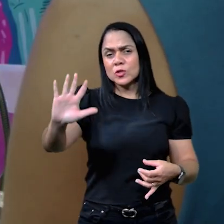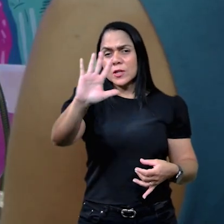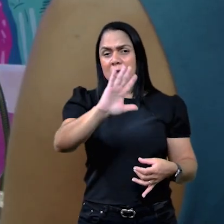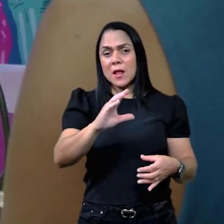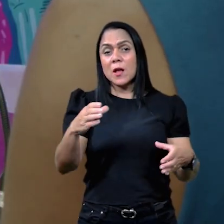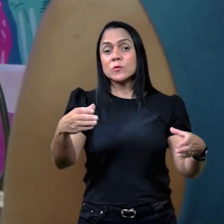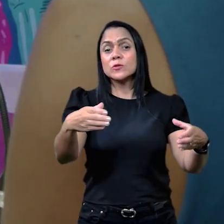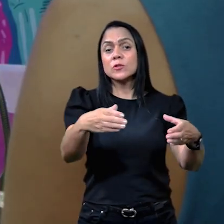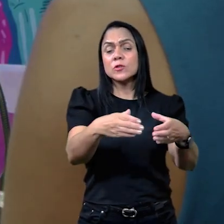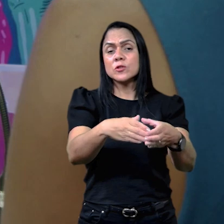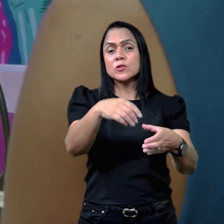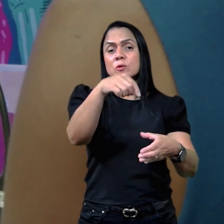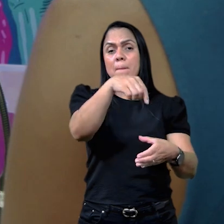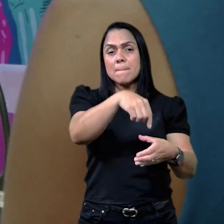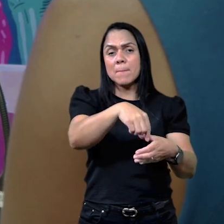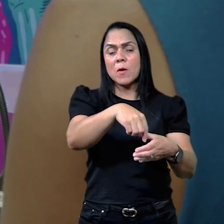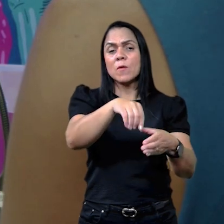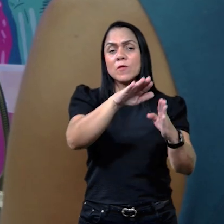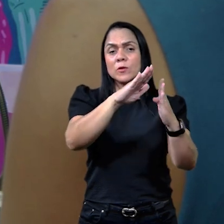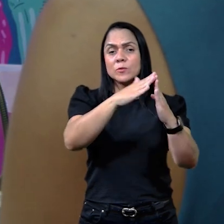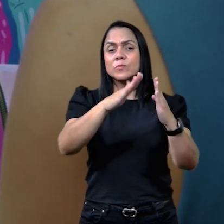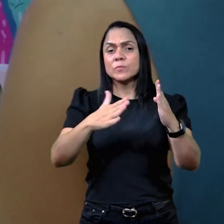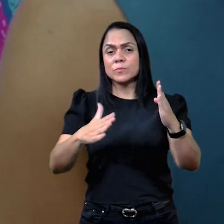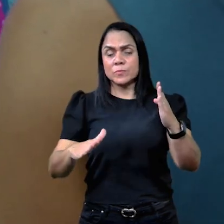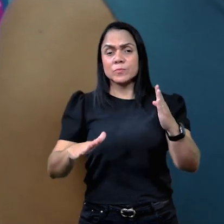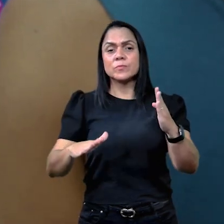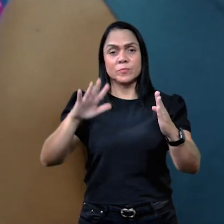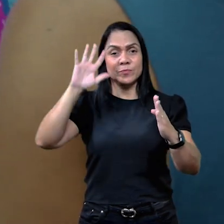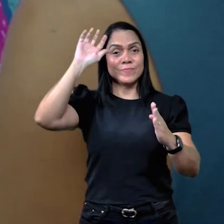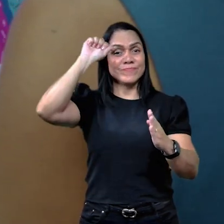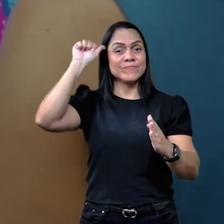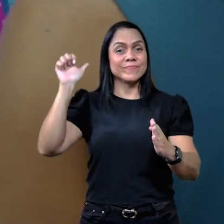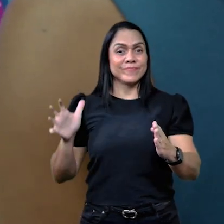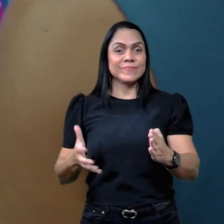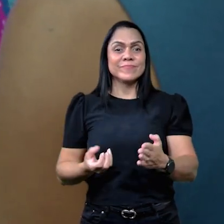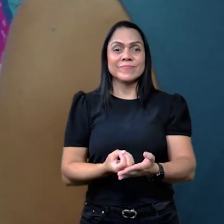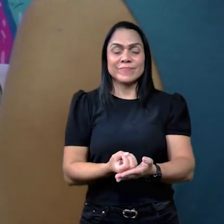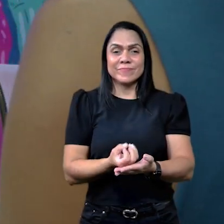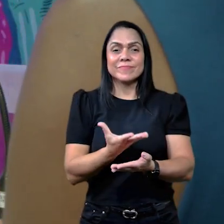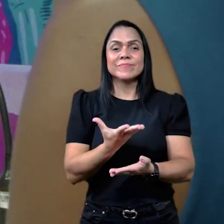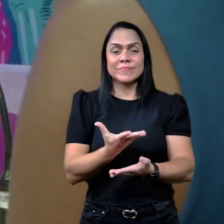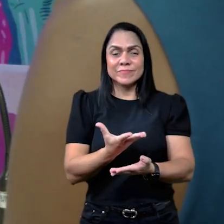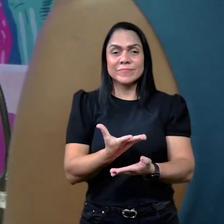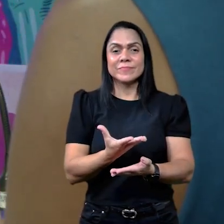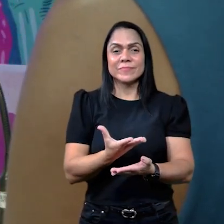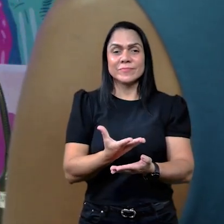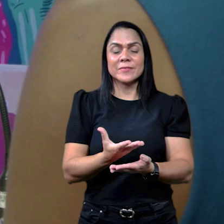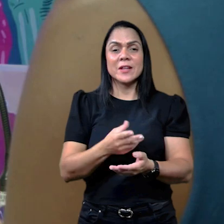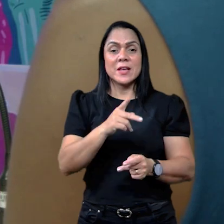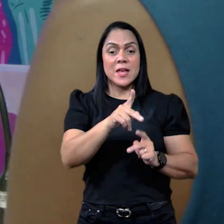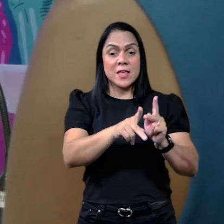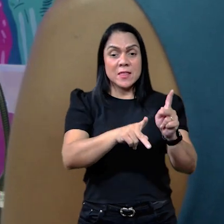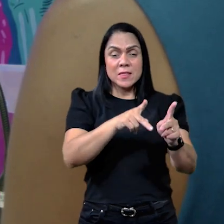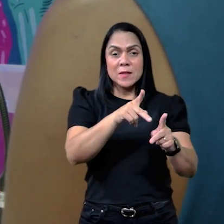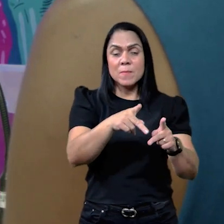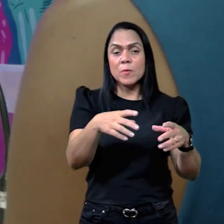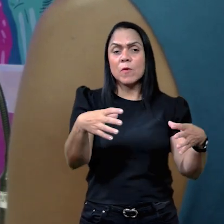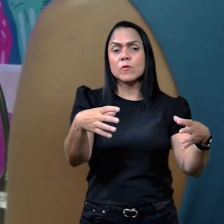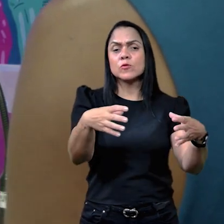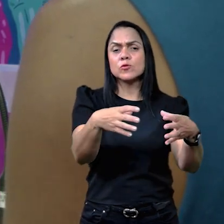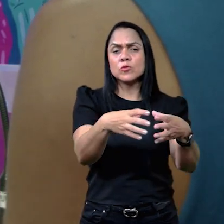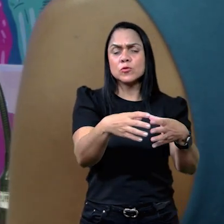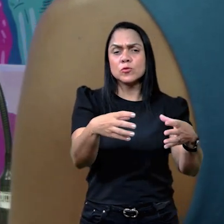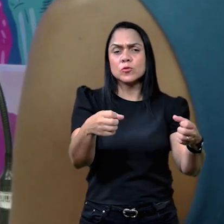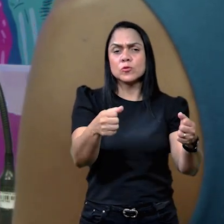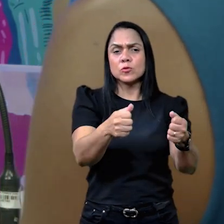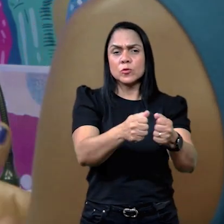geral, desses povos de matriz africana? Sim. Então, os povos e as comunidades tradicionais de matriz africana e povos de